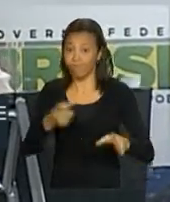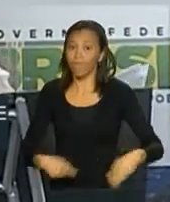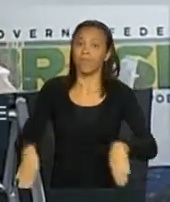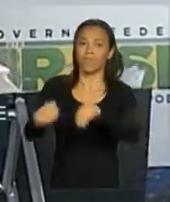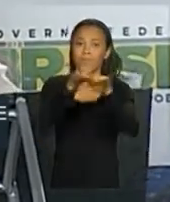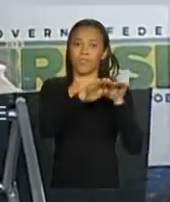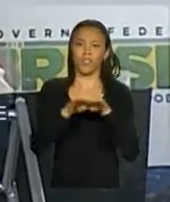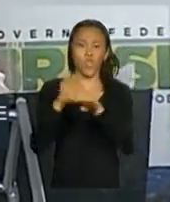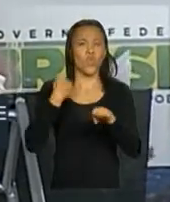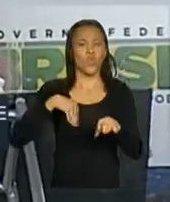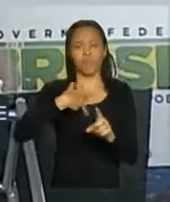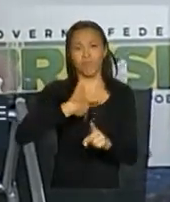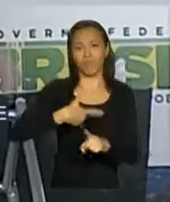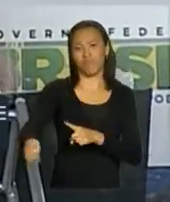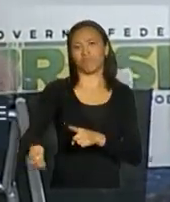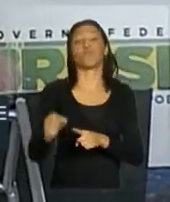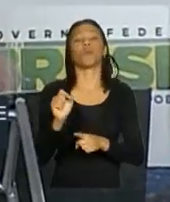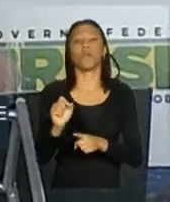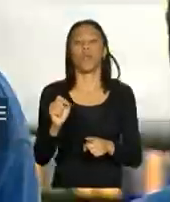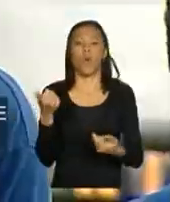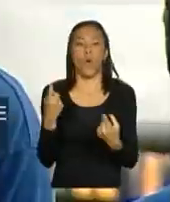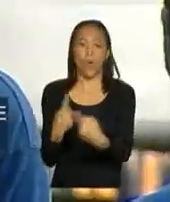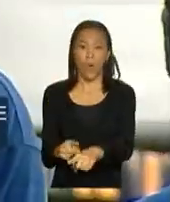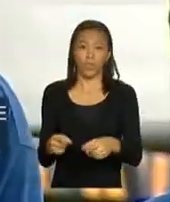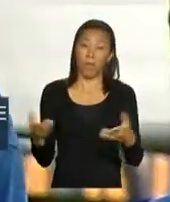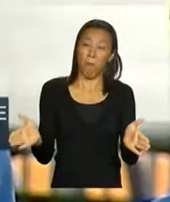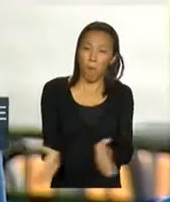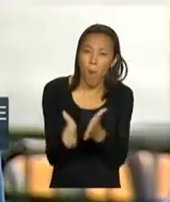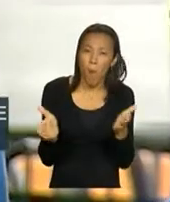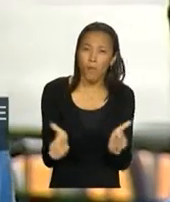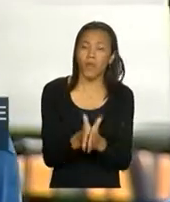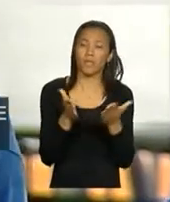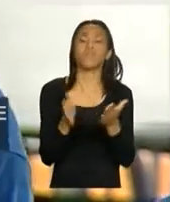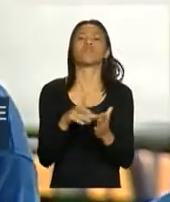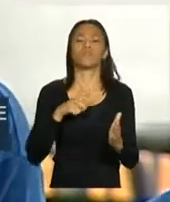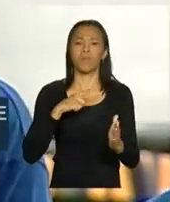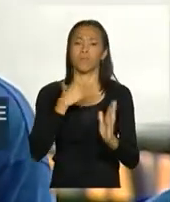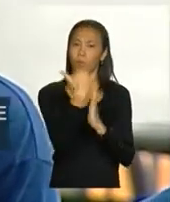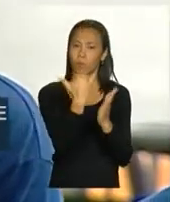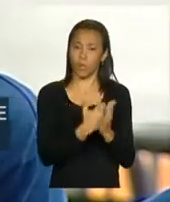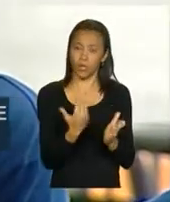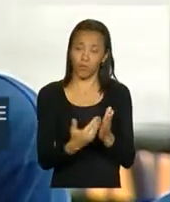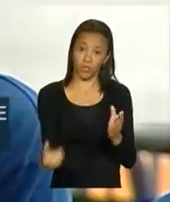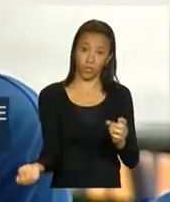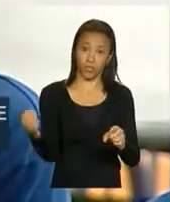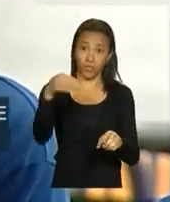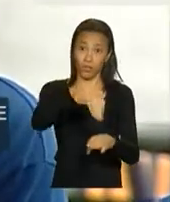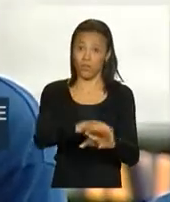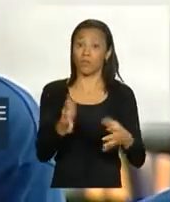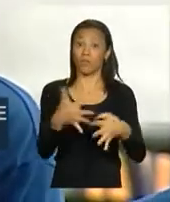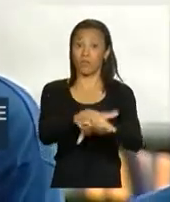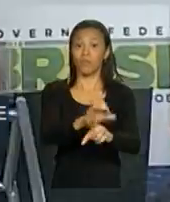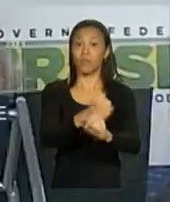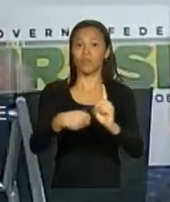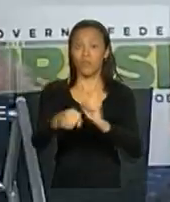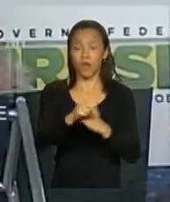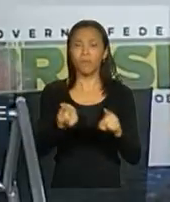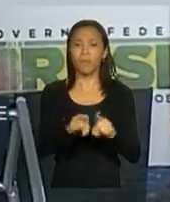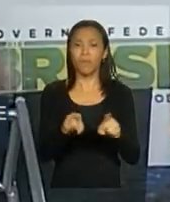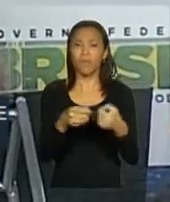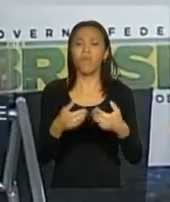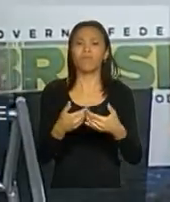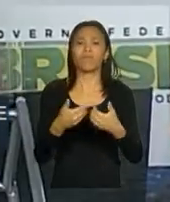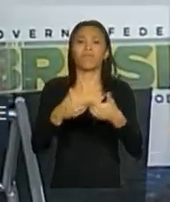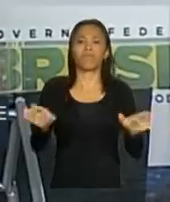a guerra contra a pobreza, com programas de inclusão social e inserção no mercado de trabalho.